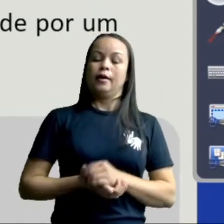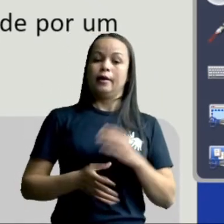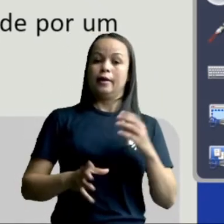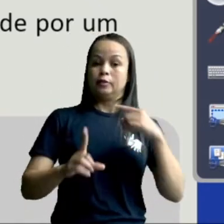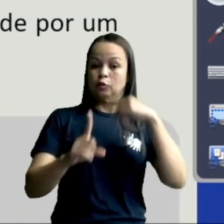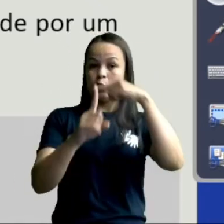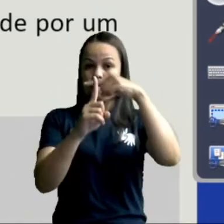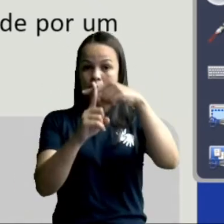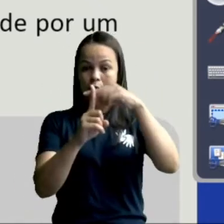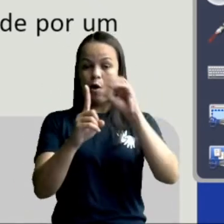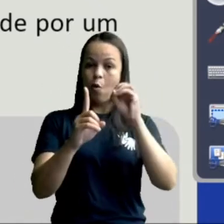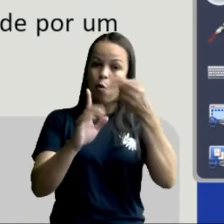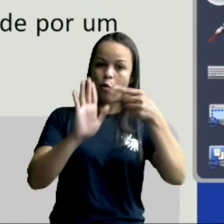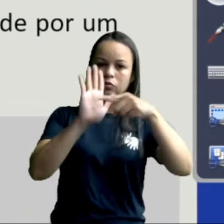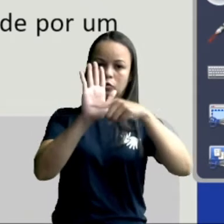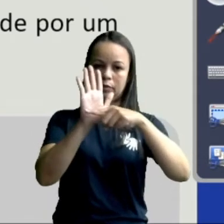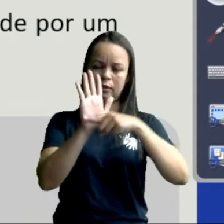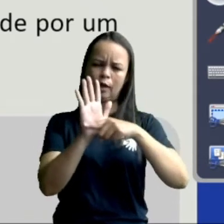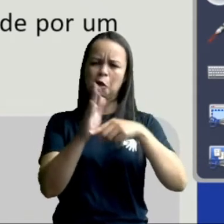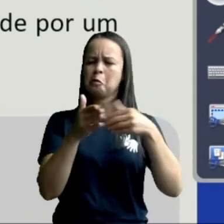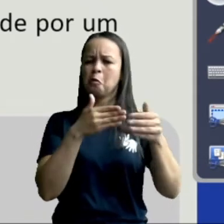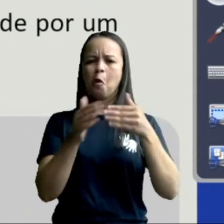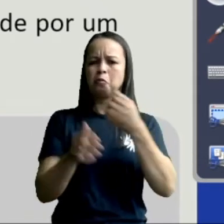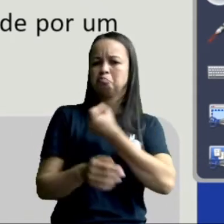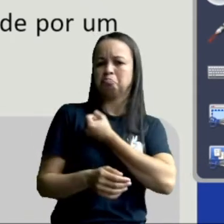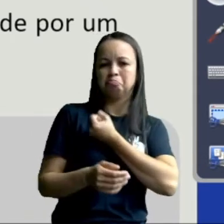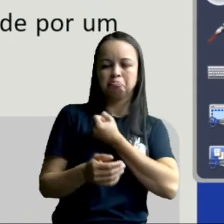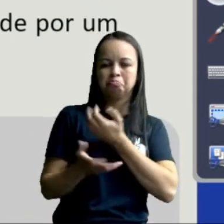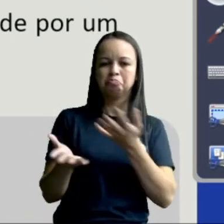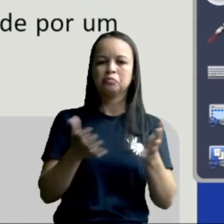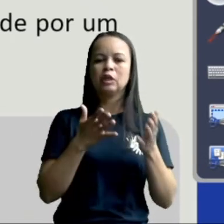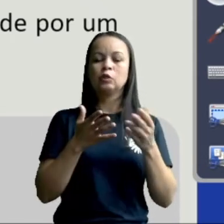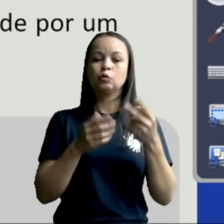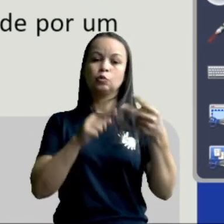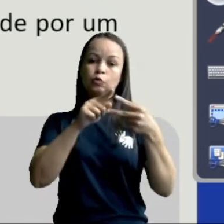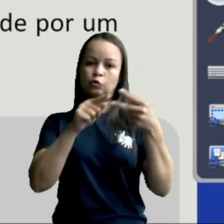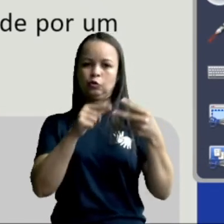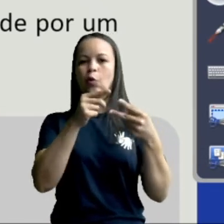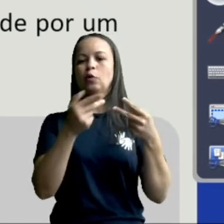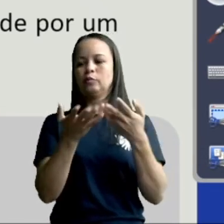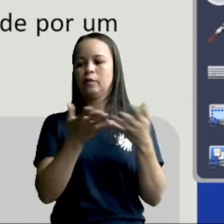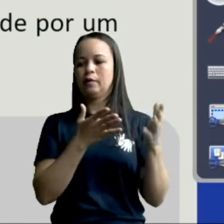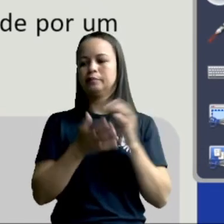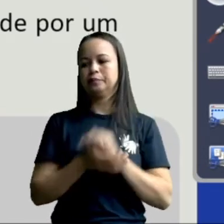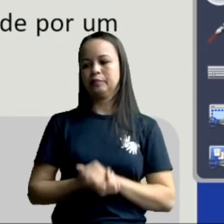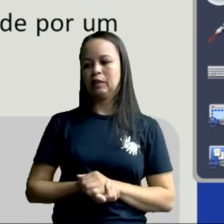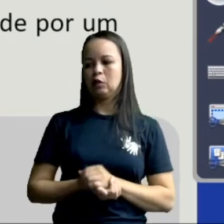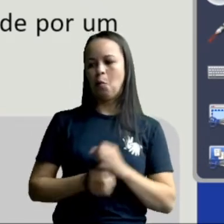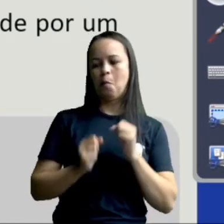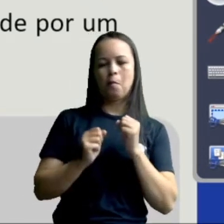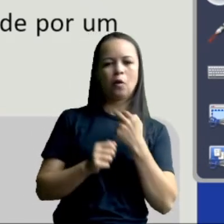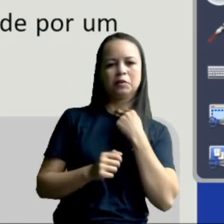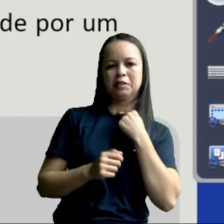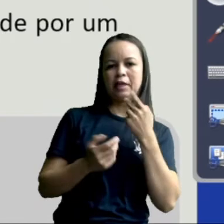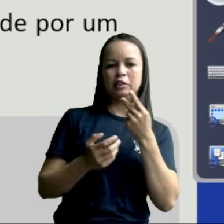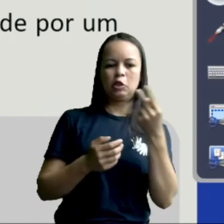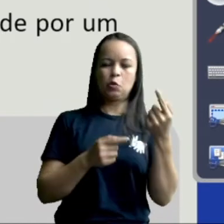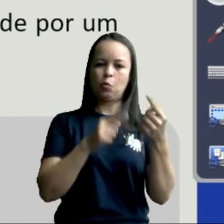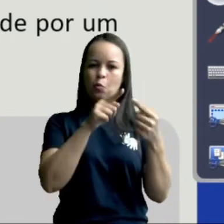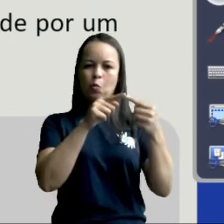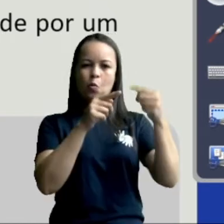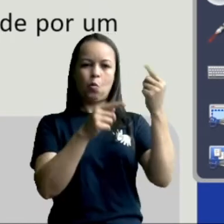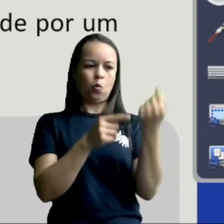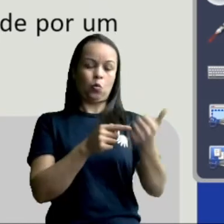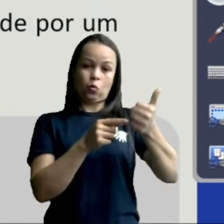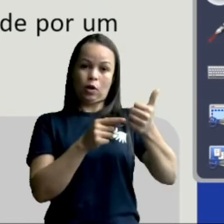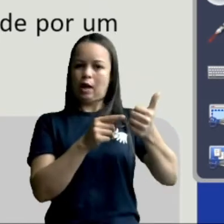subtrair um número qualquer nos dois membros, tá? Não pode ser de um lado só, tem que ser nos dois